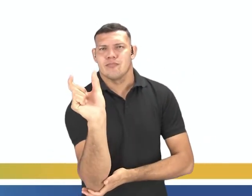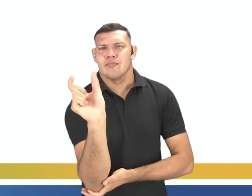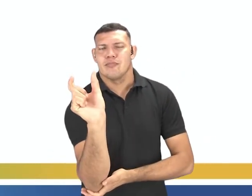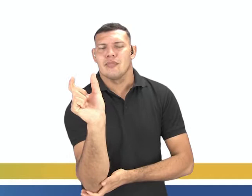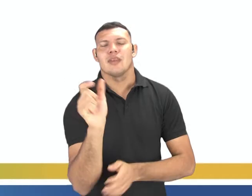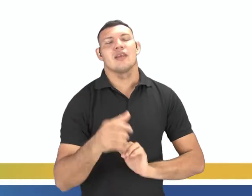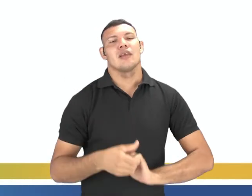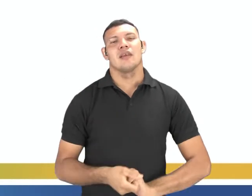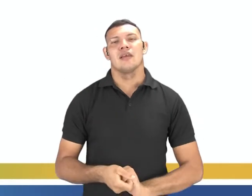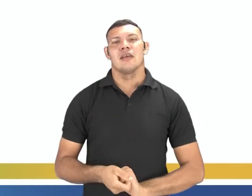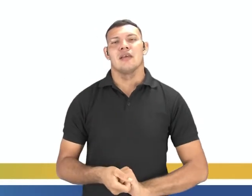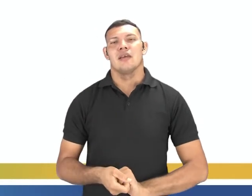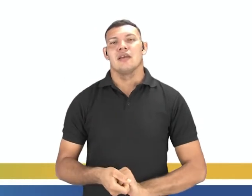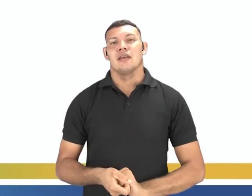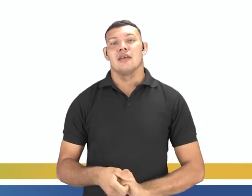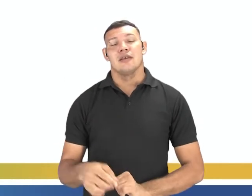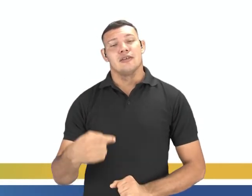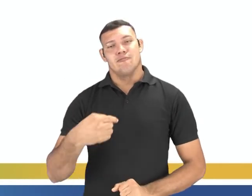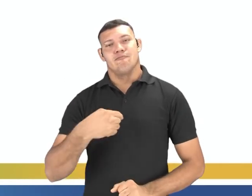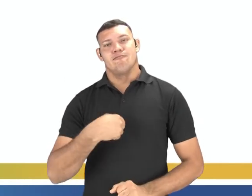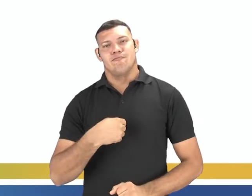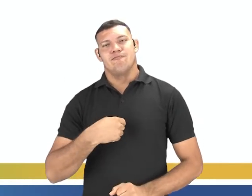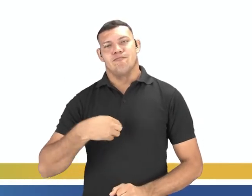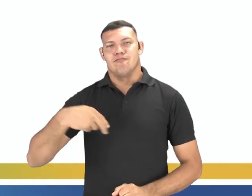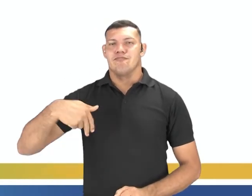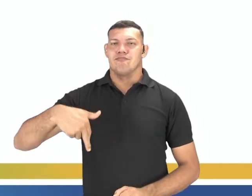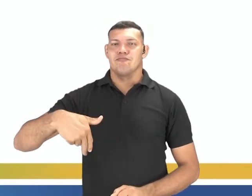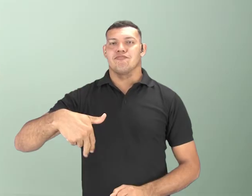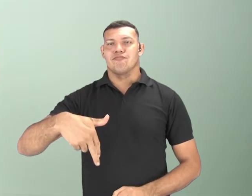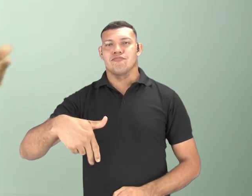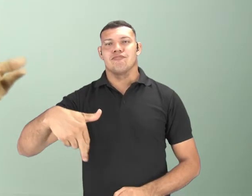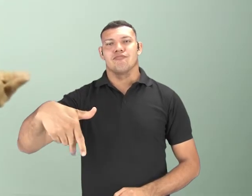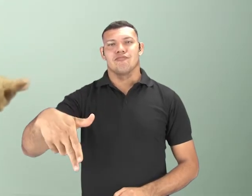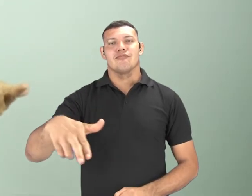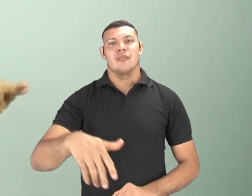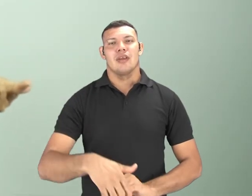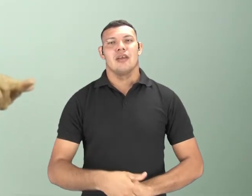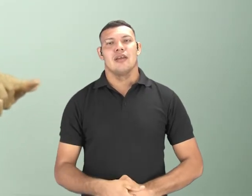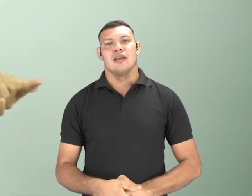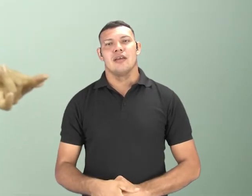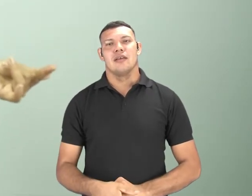diz assim, eu estou andando. Eu falando com